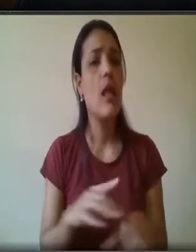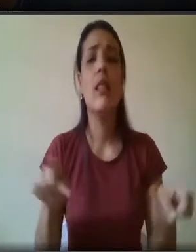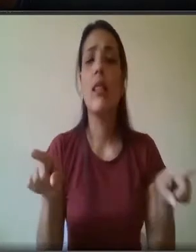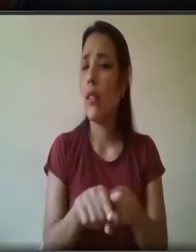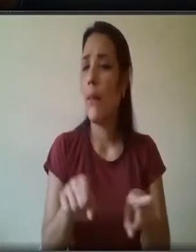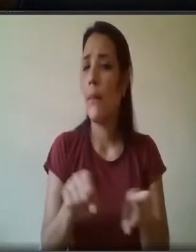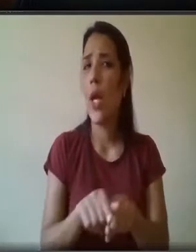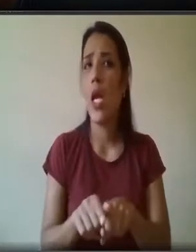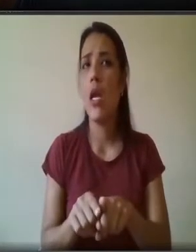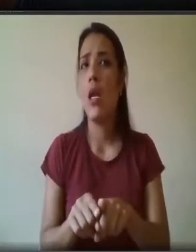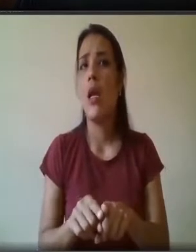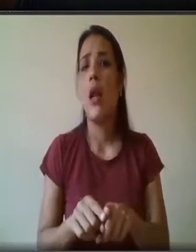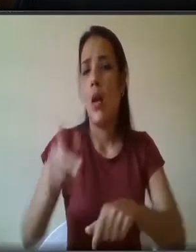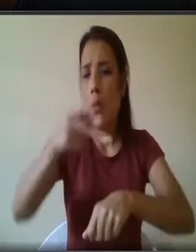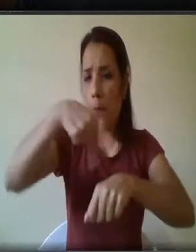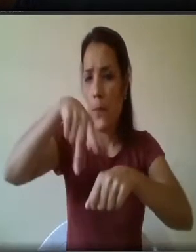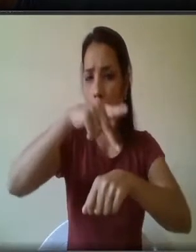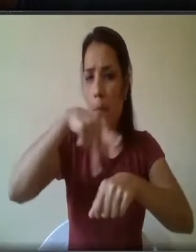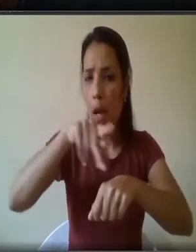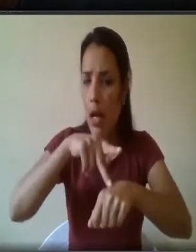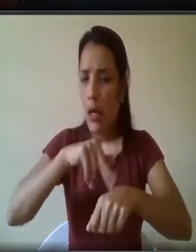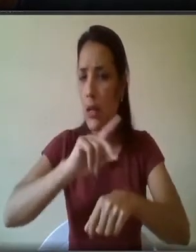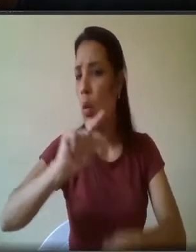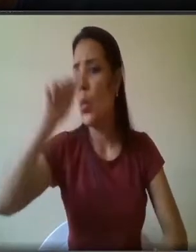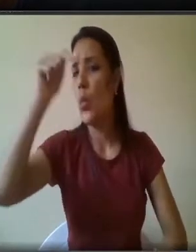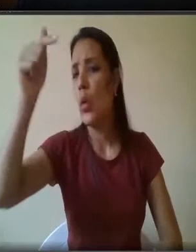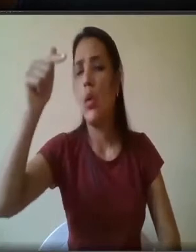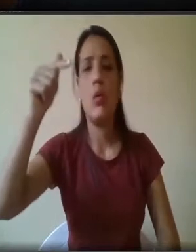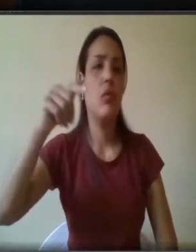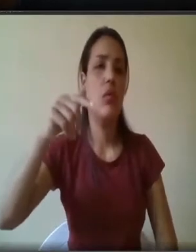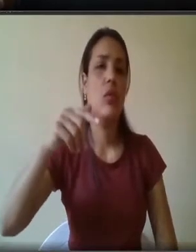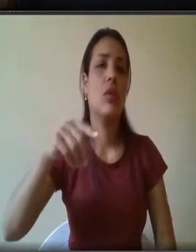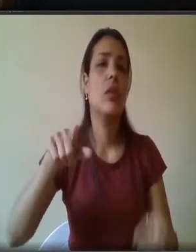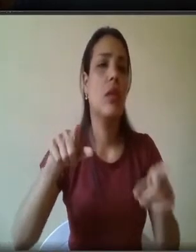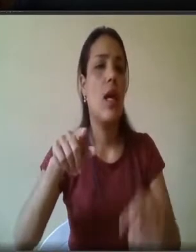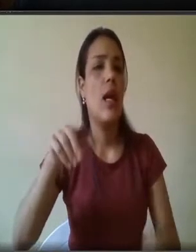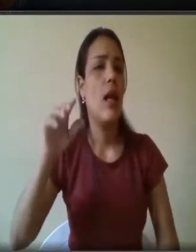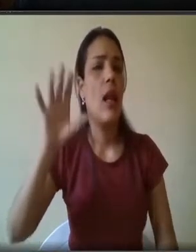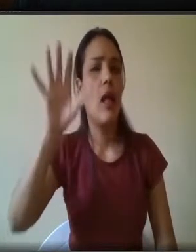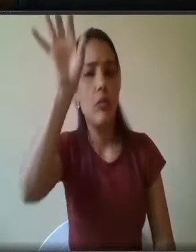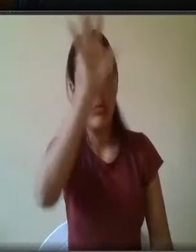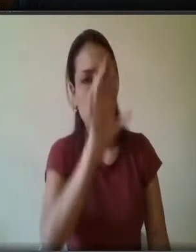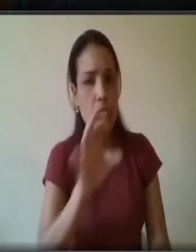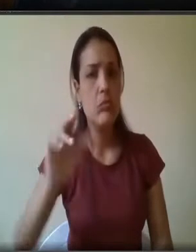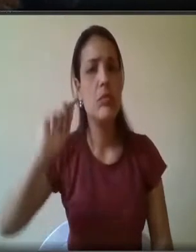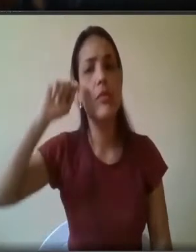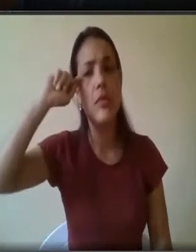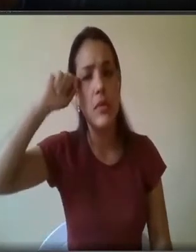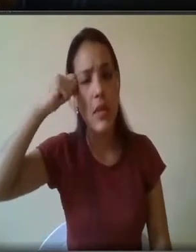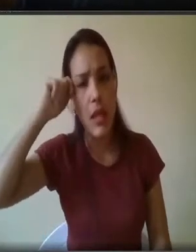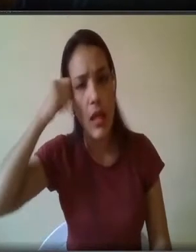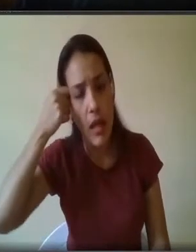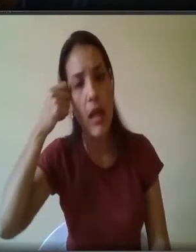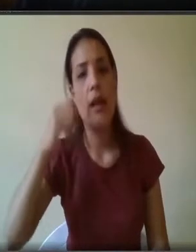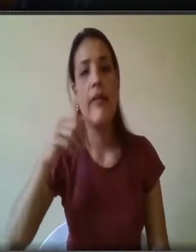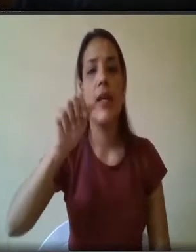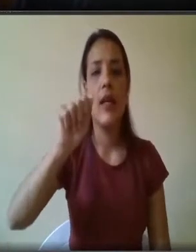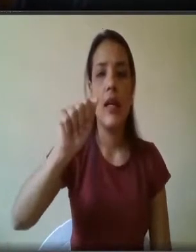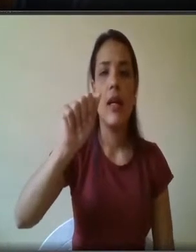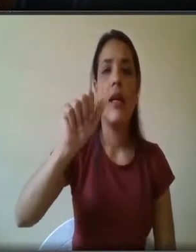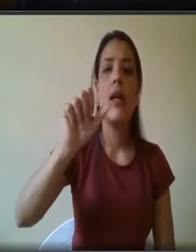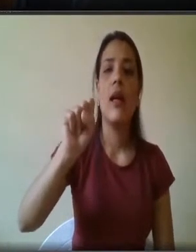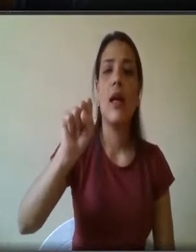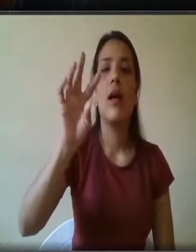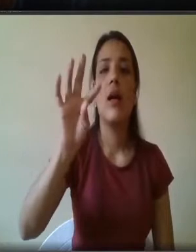Marfim, na África. Essa é uma evidência. Marcas que tem na Austrália e você vai encontrar